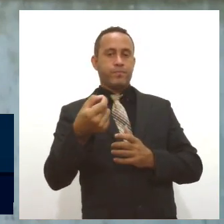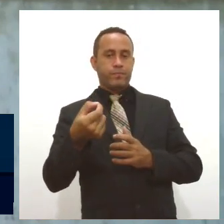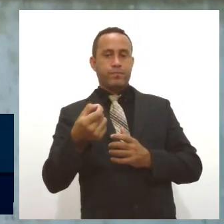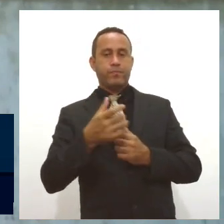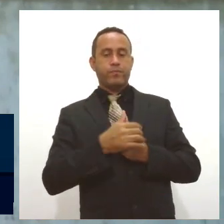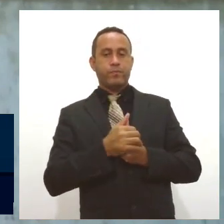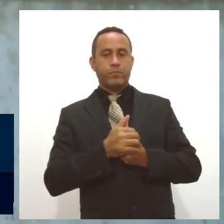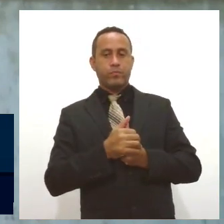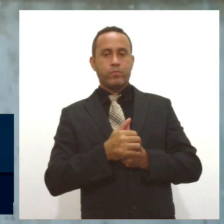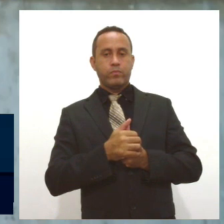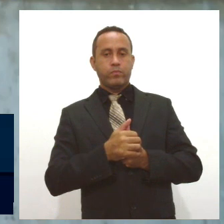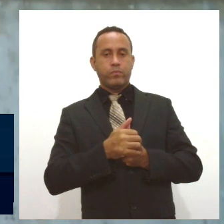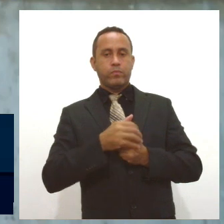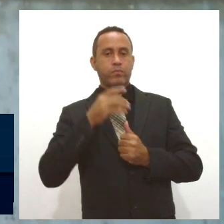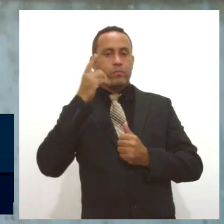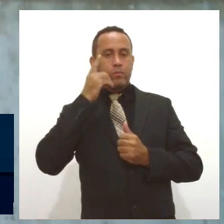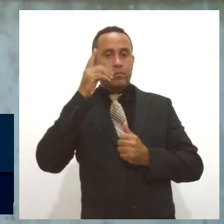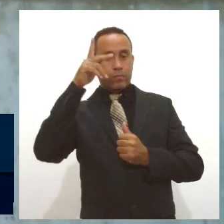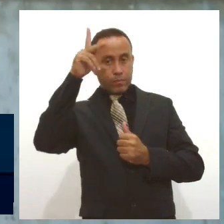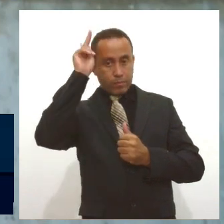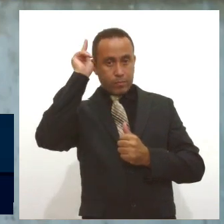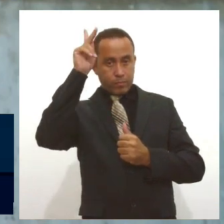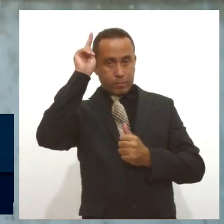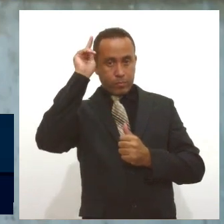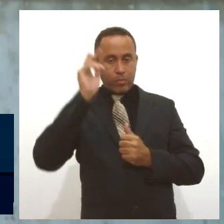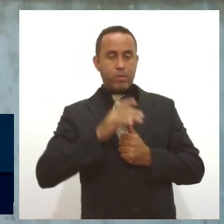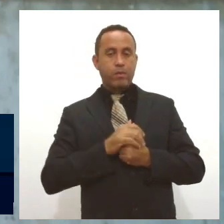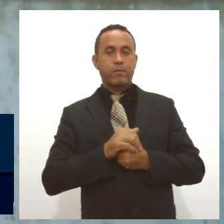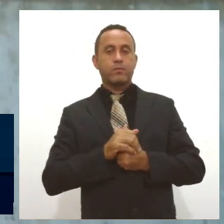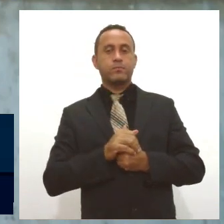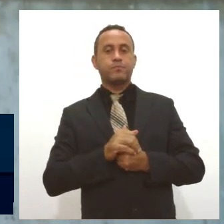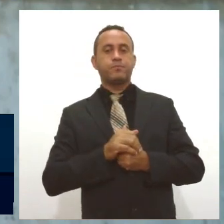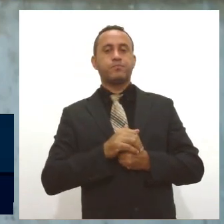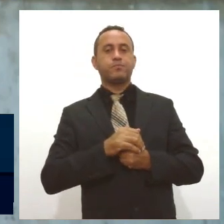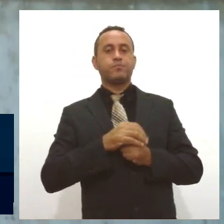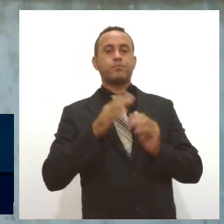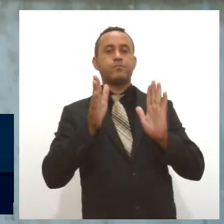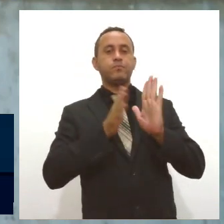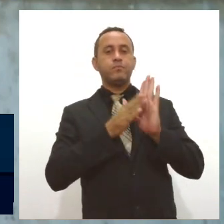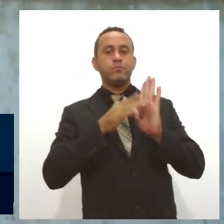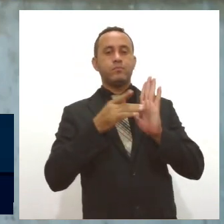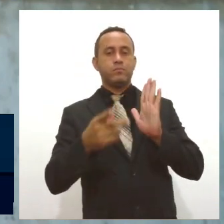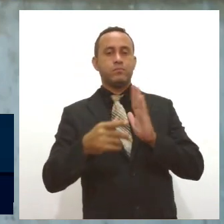72/2020. Autoria para Kitty Lima. Moção número